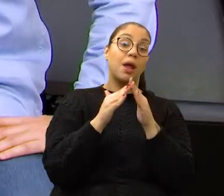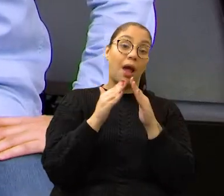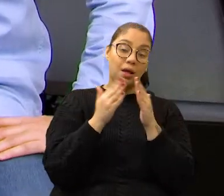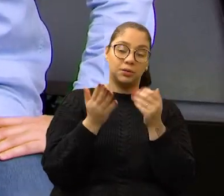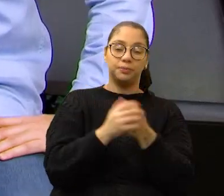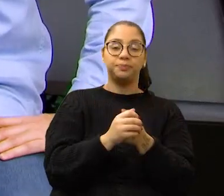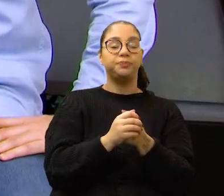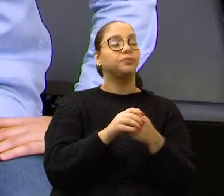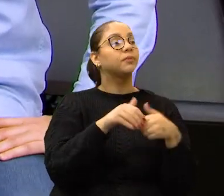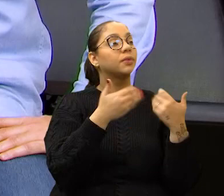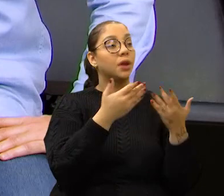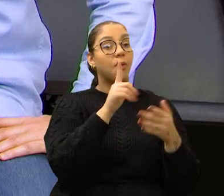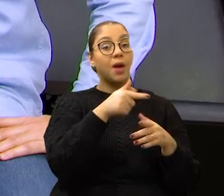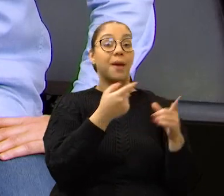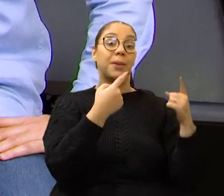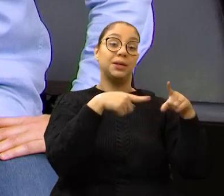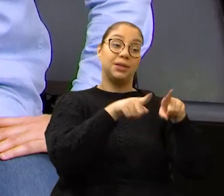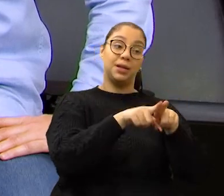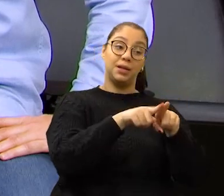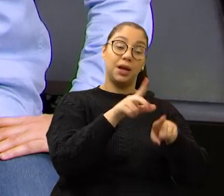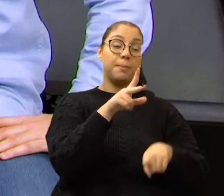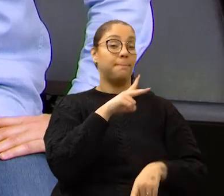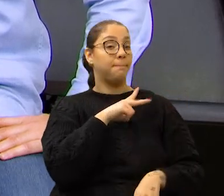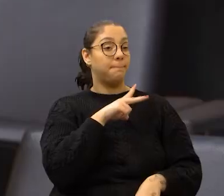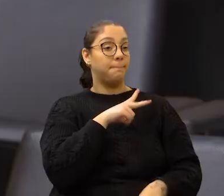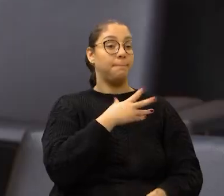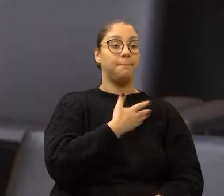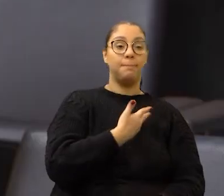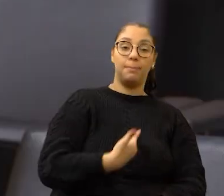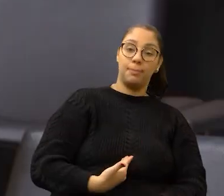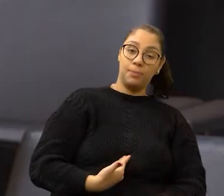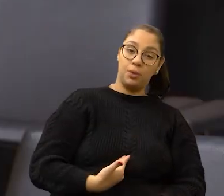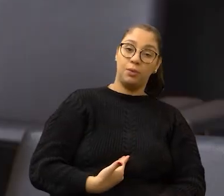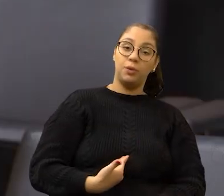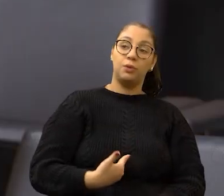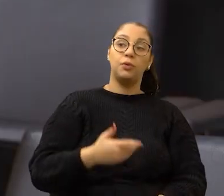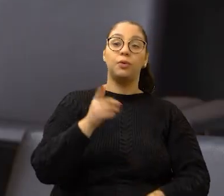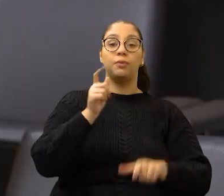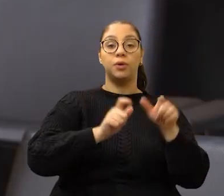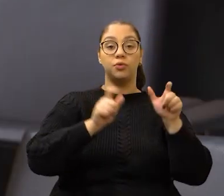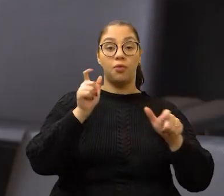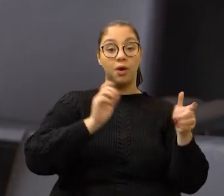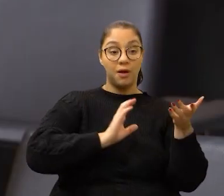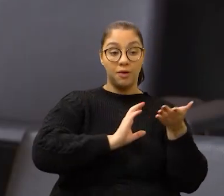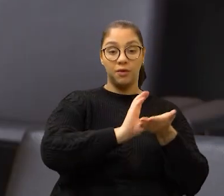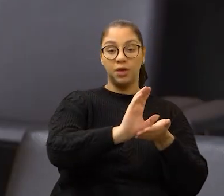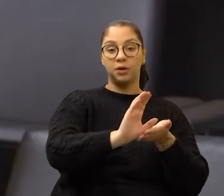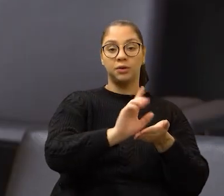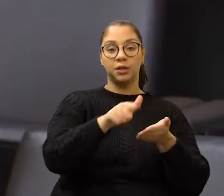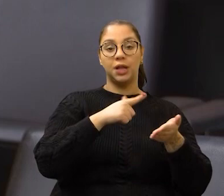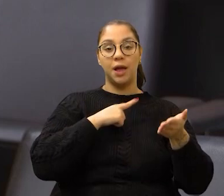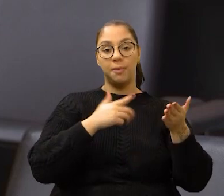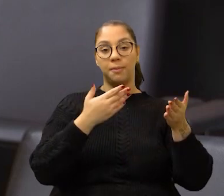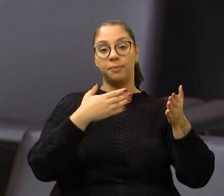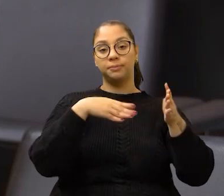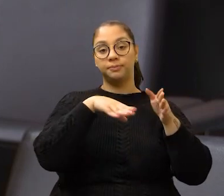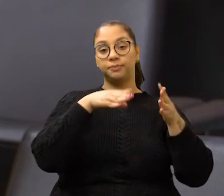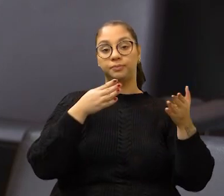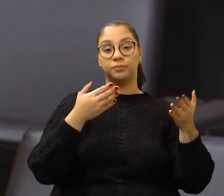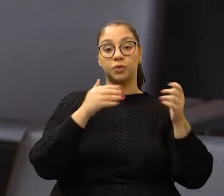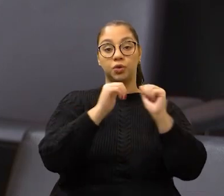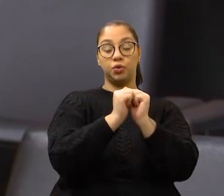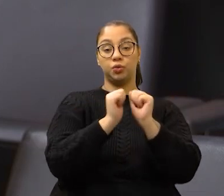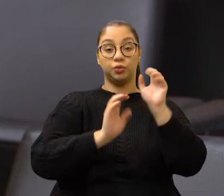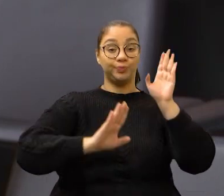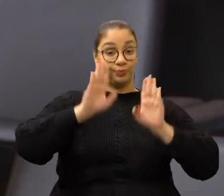doméstico? Então, por se tratar de parceria público-privada, os investidores que irão participar dessa licitação,